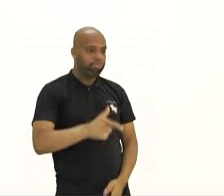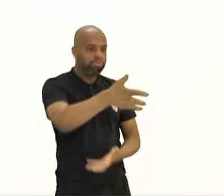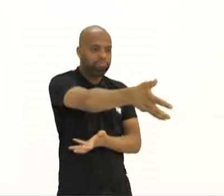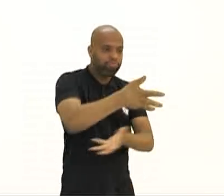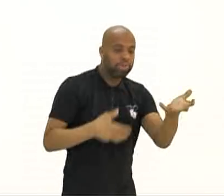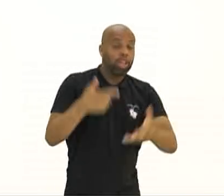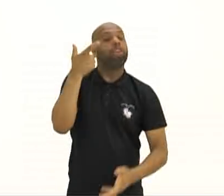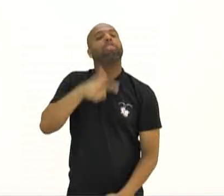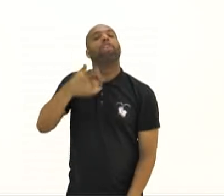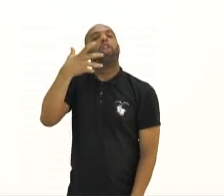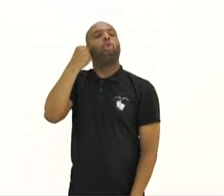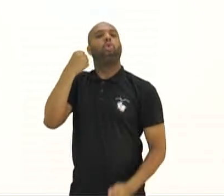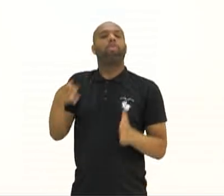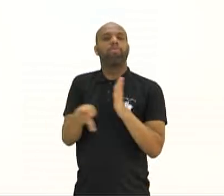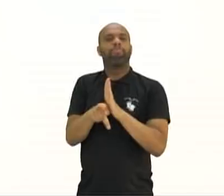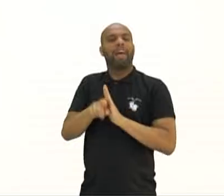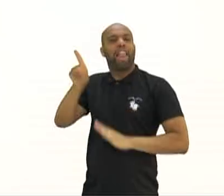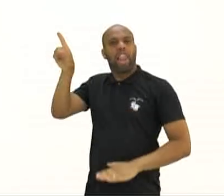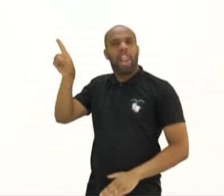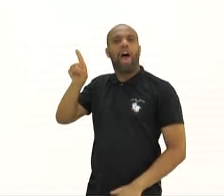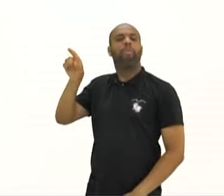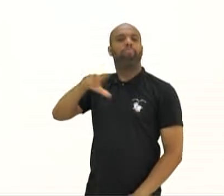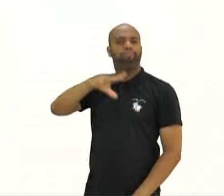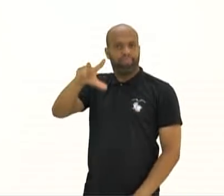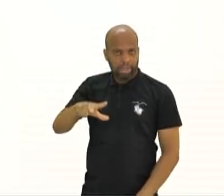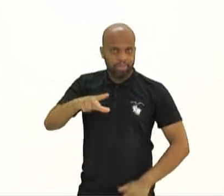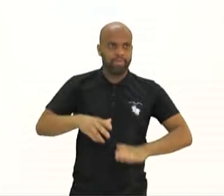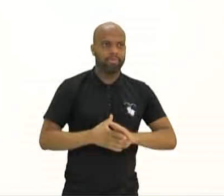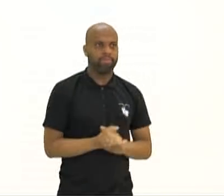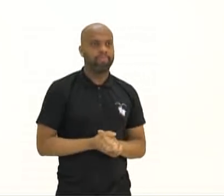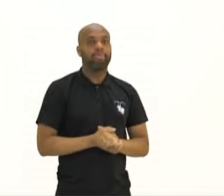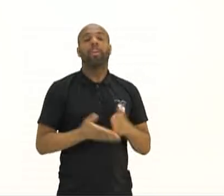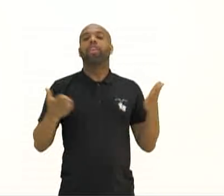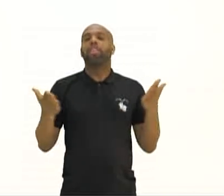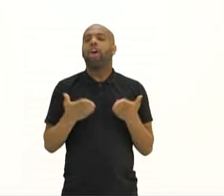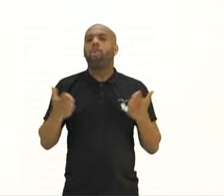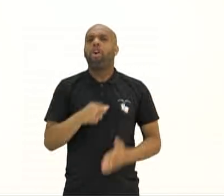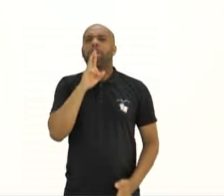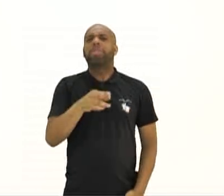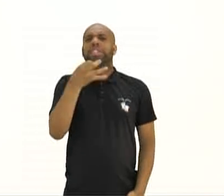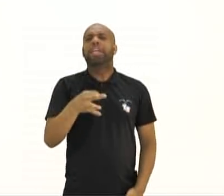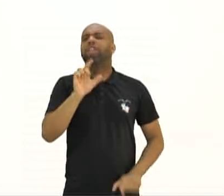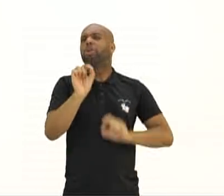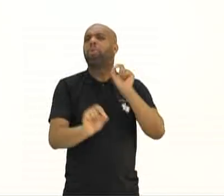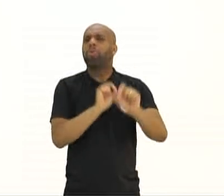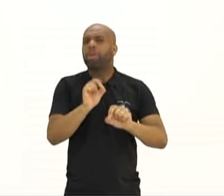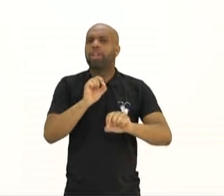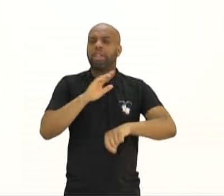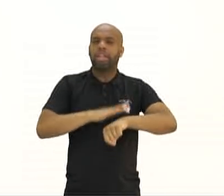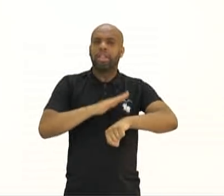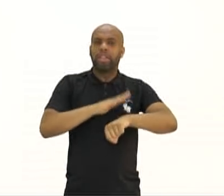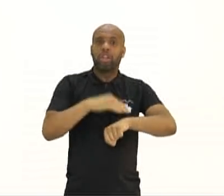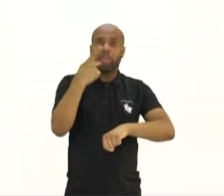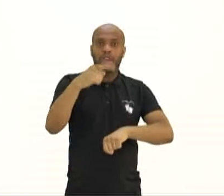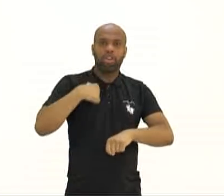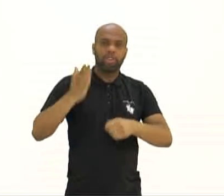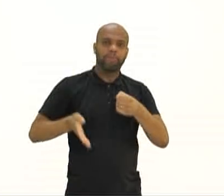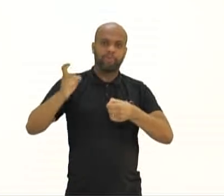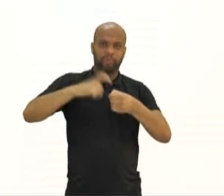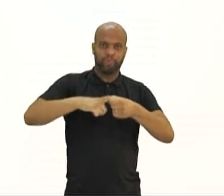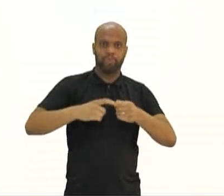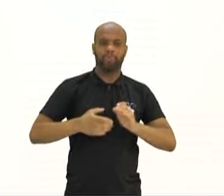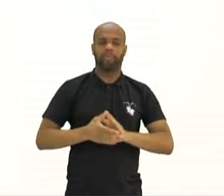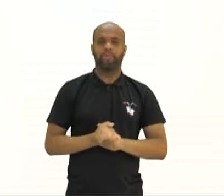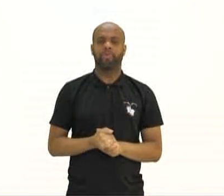de lucros para o Estado português? Então, qual a resposta correta? Aguarda aí, eu já retorno.